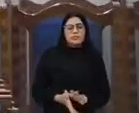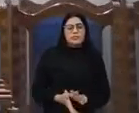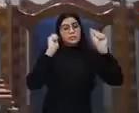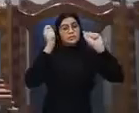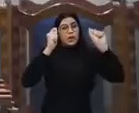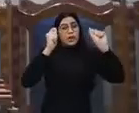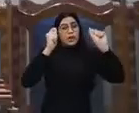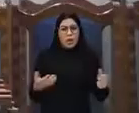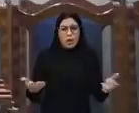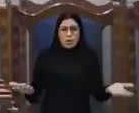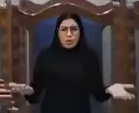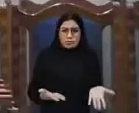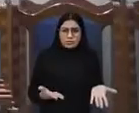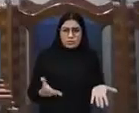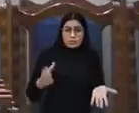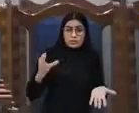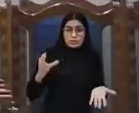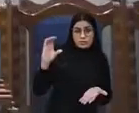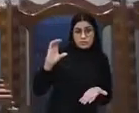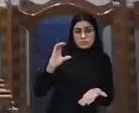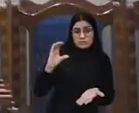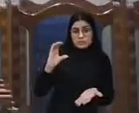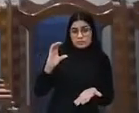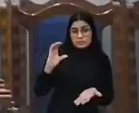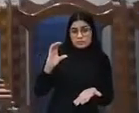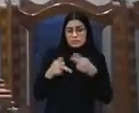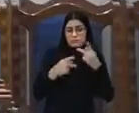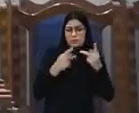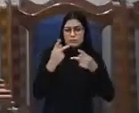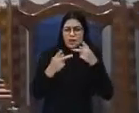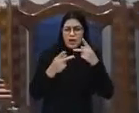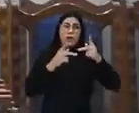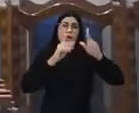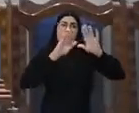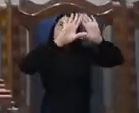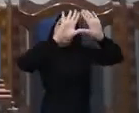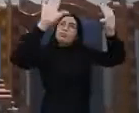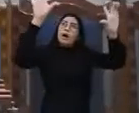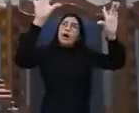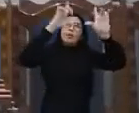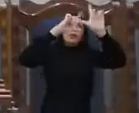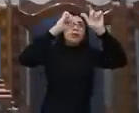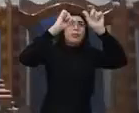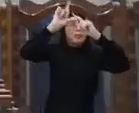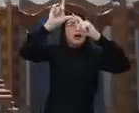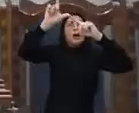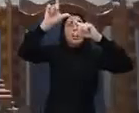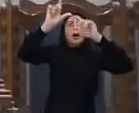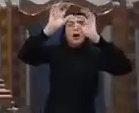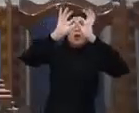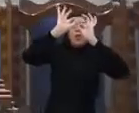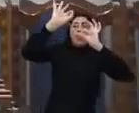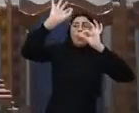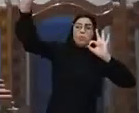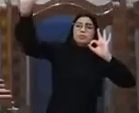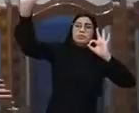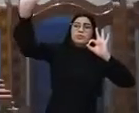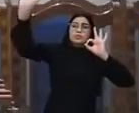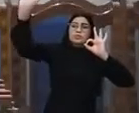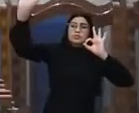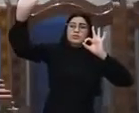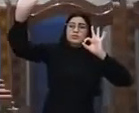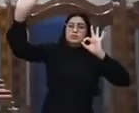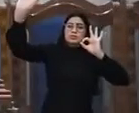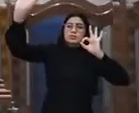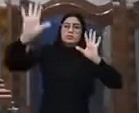Hoje, quando a ciência diz, aleluia, que a constelação, a galáxia mais perto da Terra, a sua constelação chega a